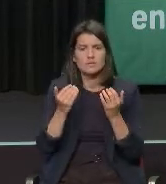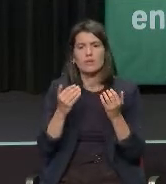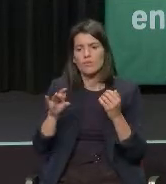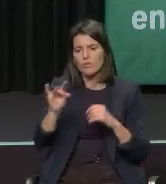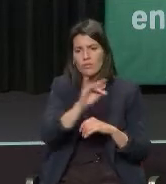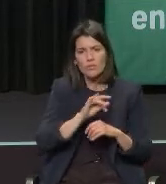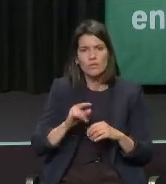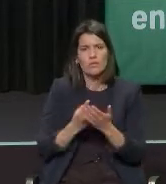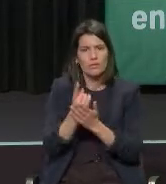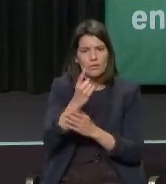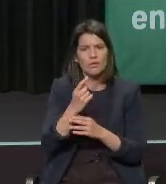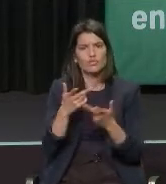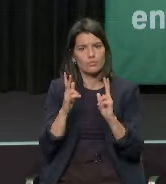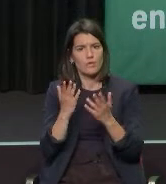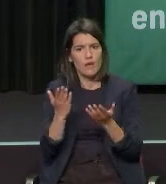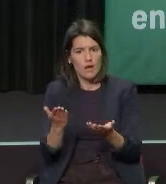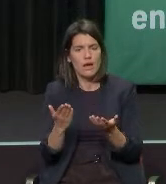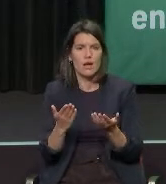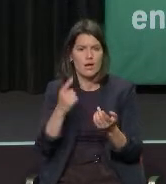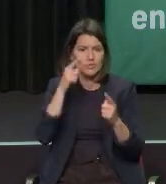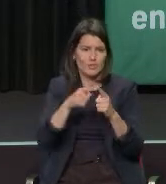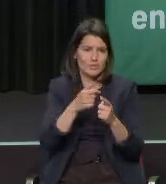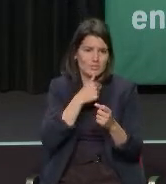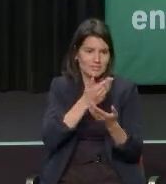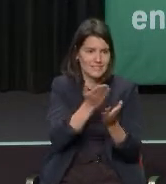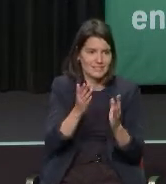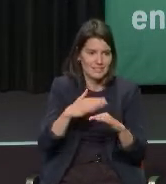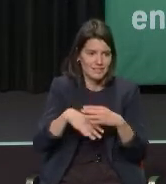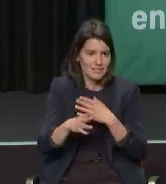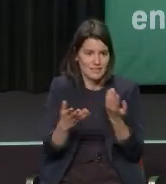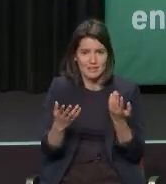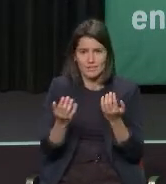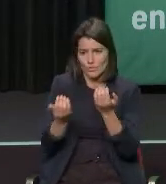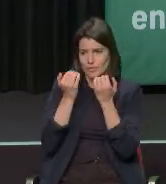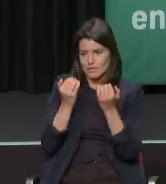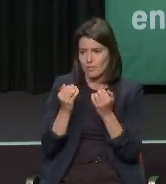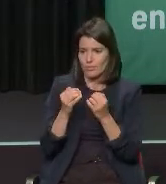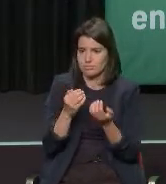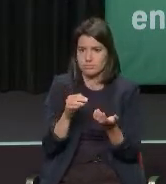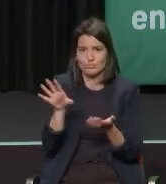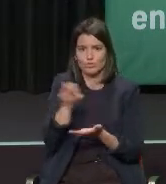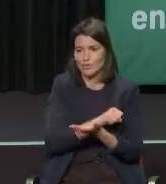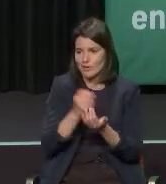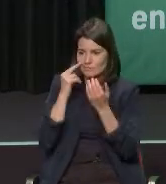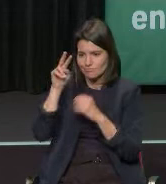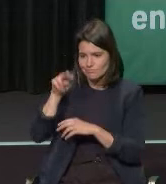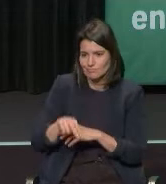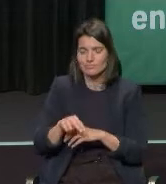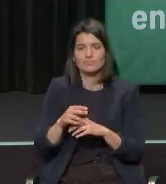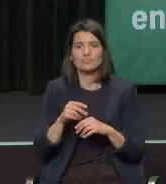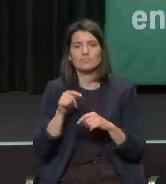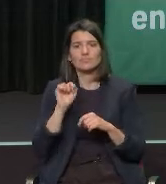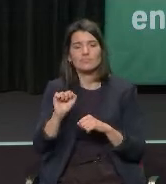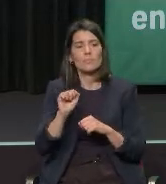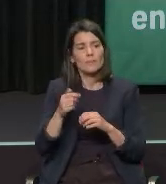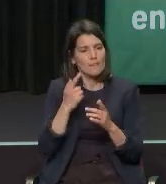disponível numa lógica self-service, portanto não é preciso fazer nada, é só chegar lá e tirar a informação sobre diversos temas. Isto está